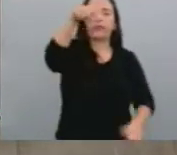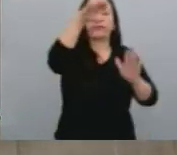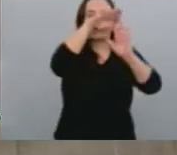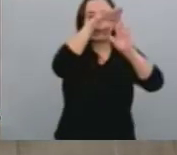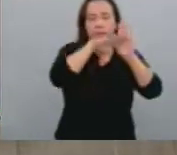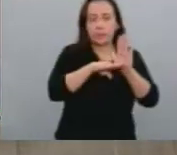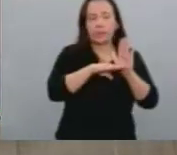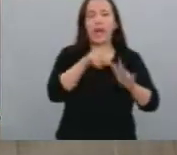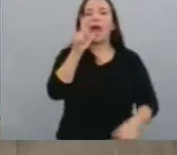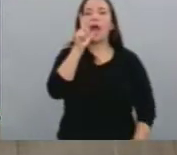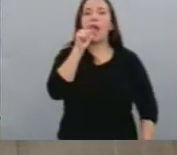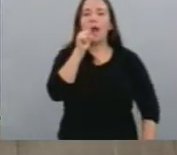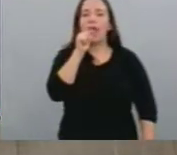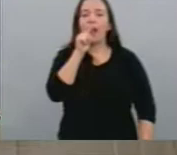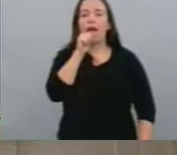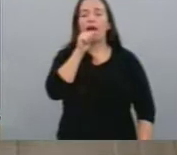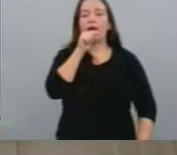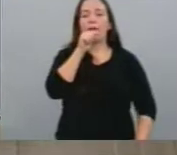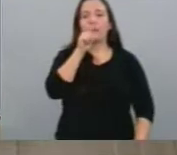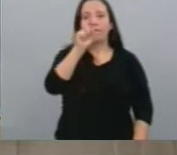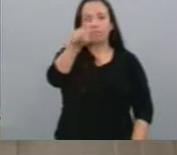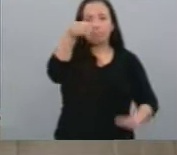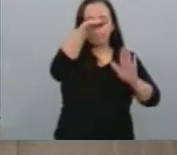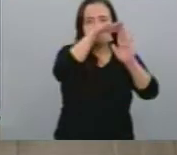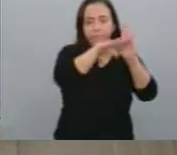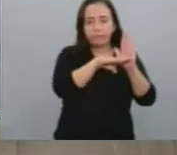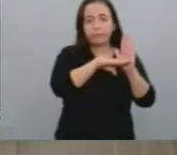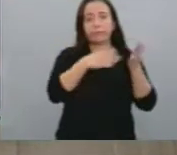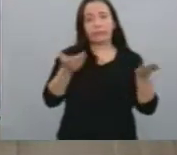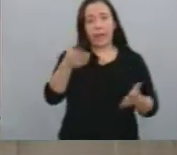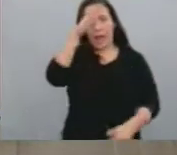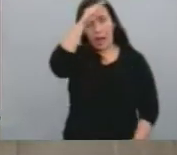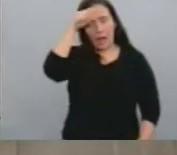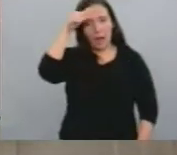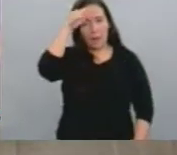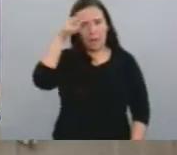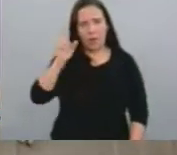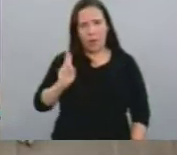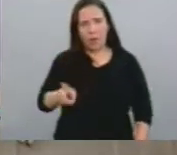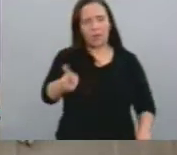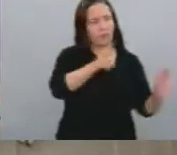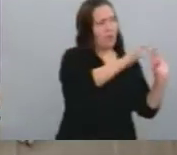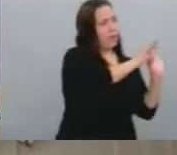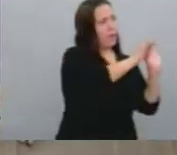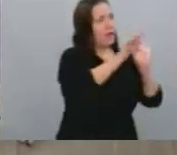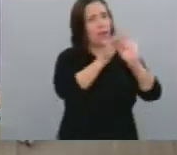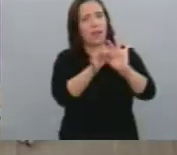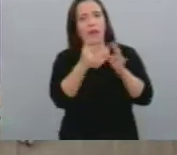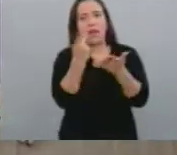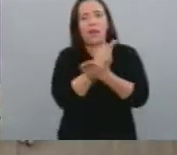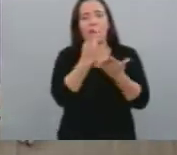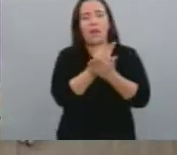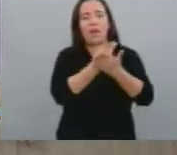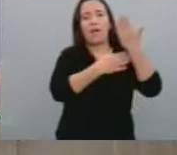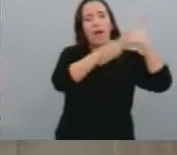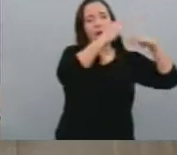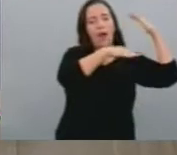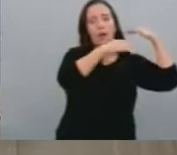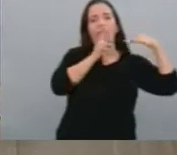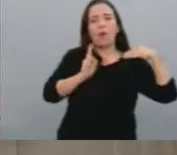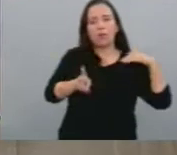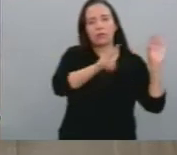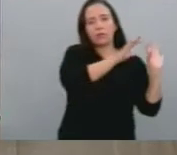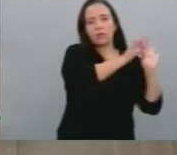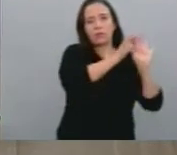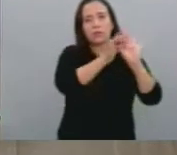de água. Agora, Camilo Santana, continuando o erro, redução da tributação do